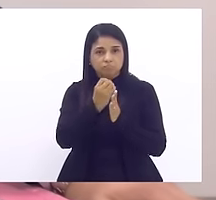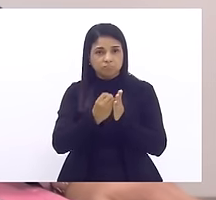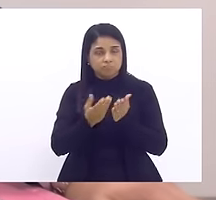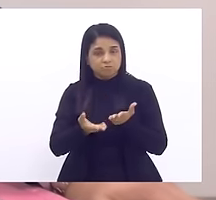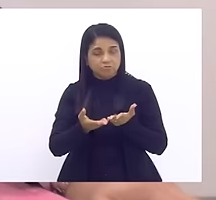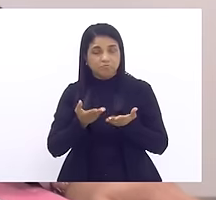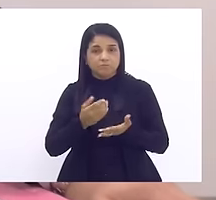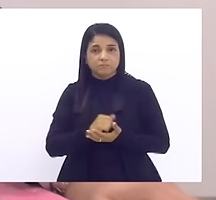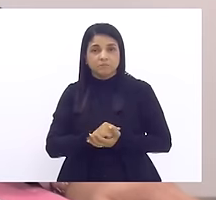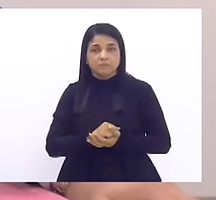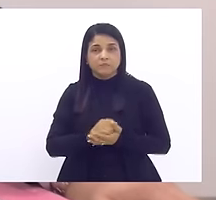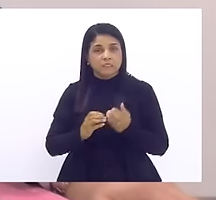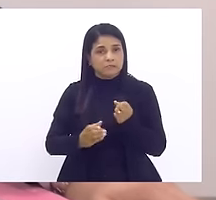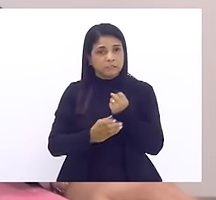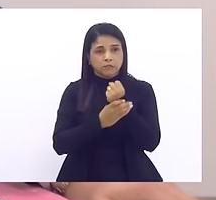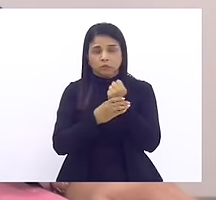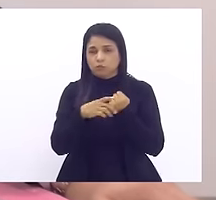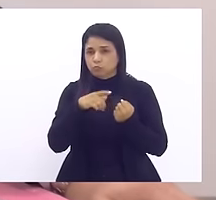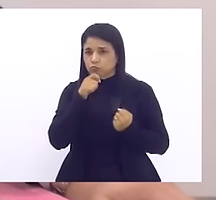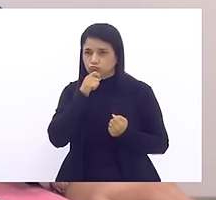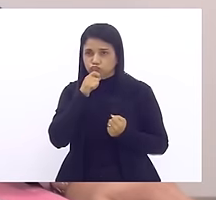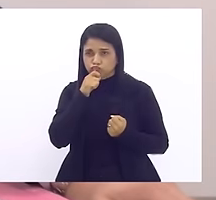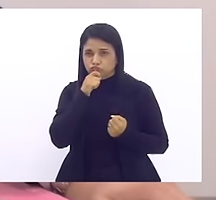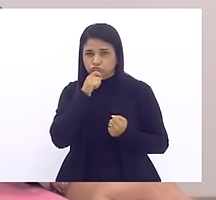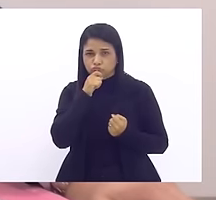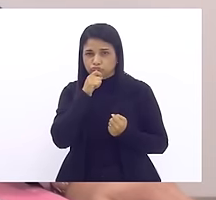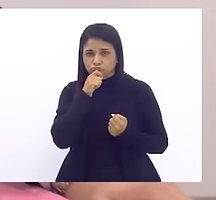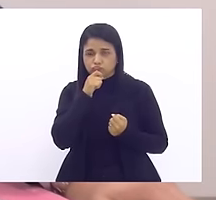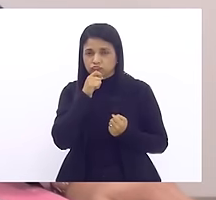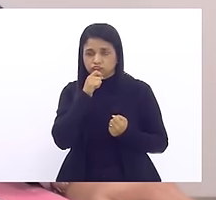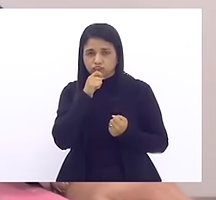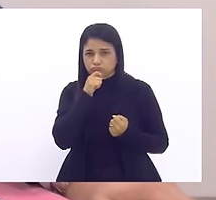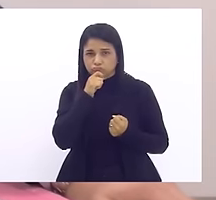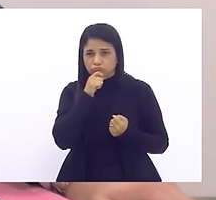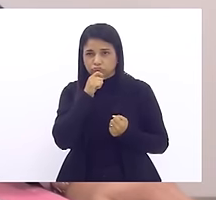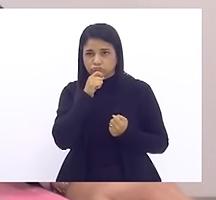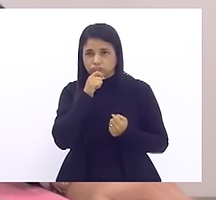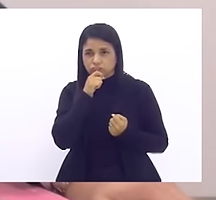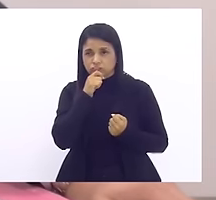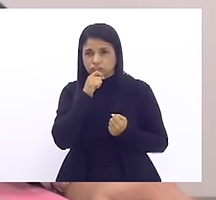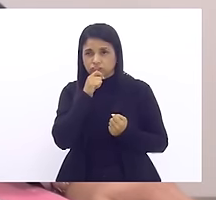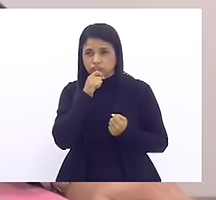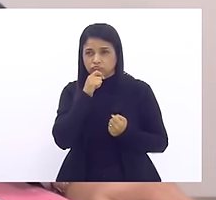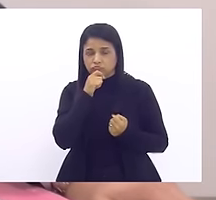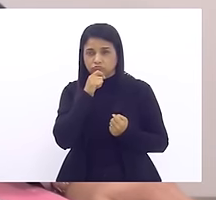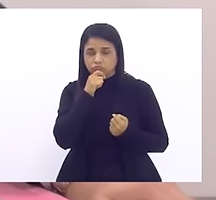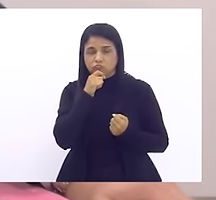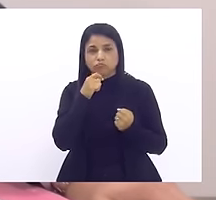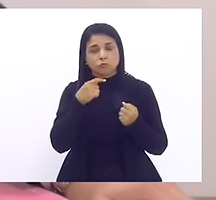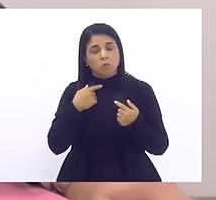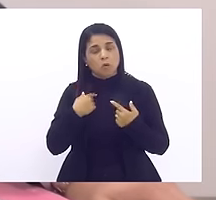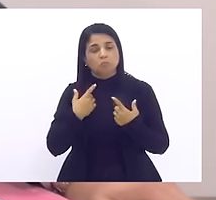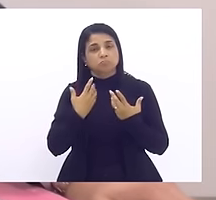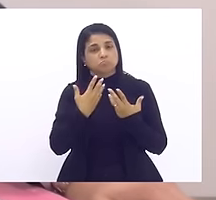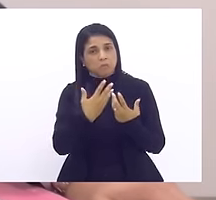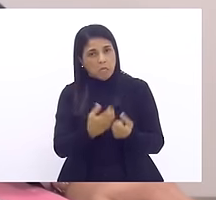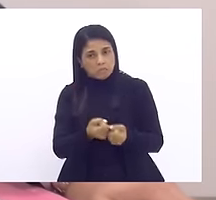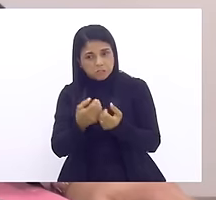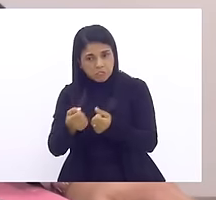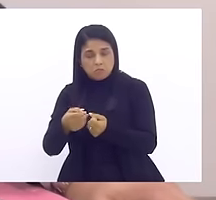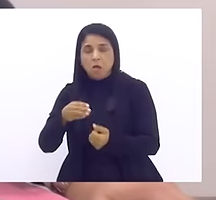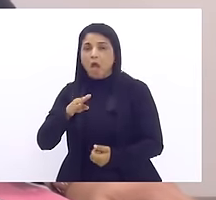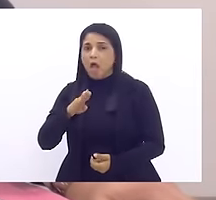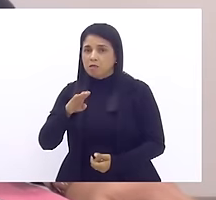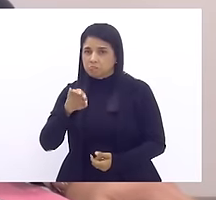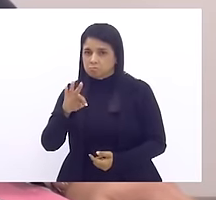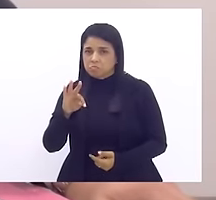que mais uma vez digo de segurança não tinha absolutamente nada porque não tinha ninguém sarqueado somos absolutamente favoráveis as blitz pelo